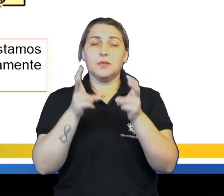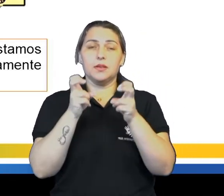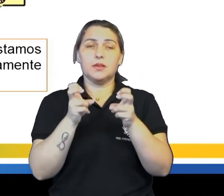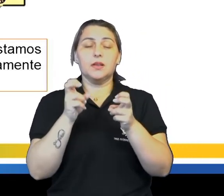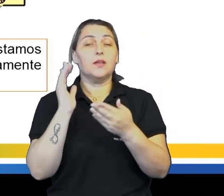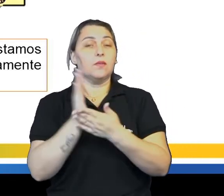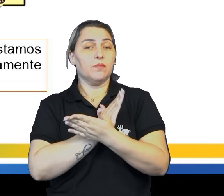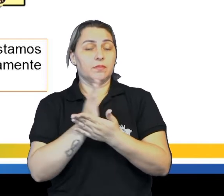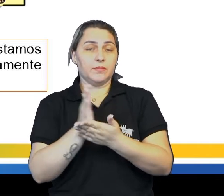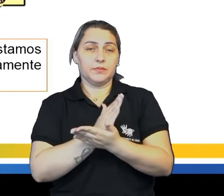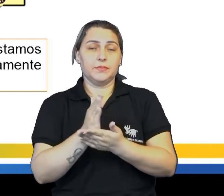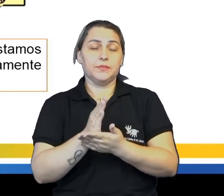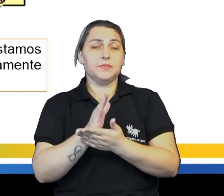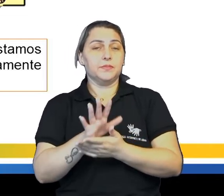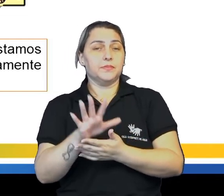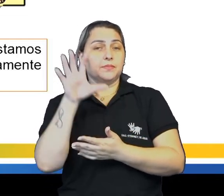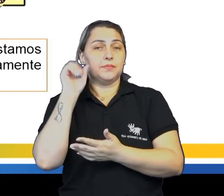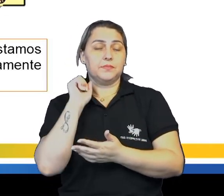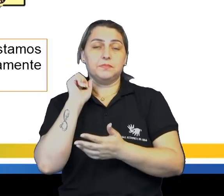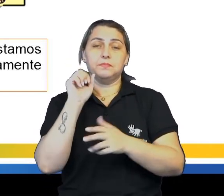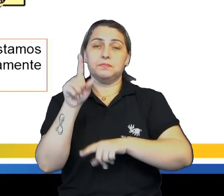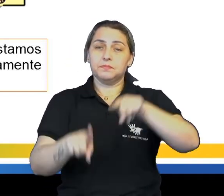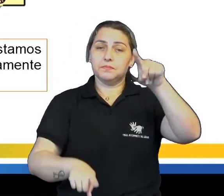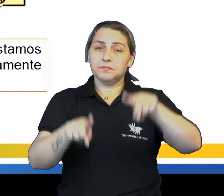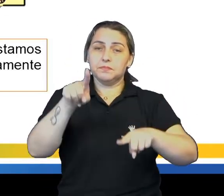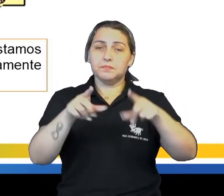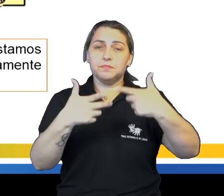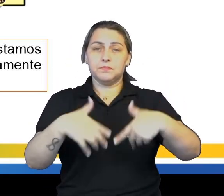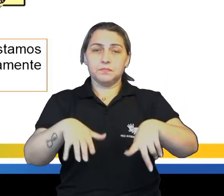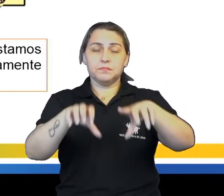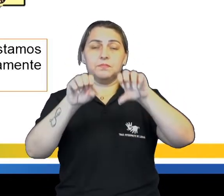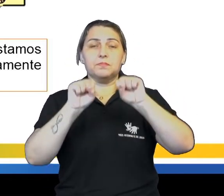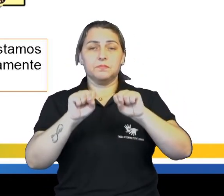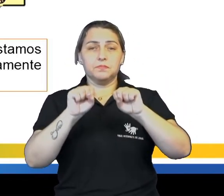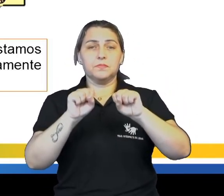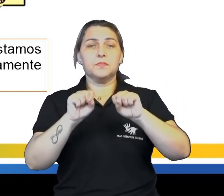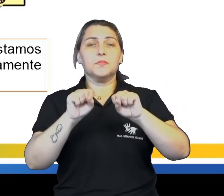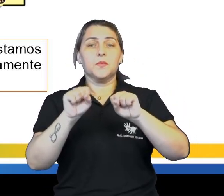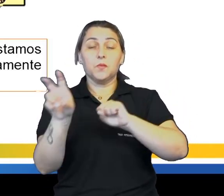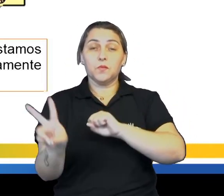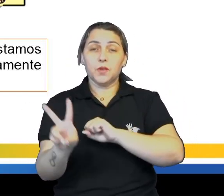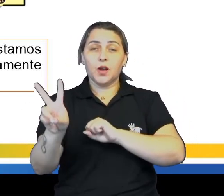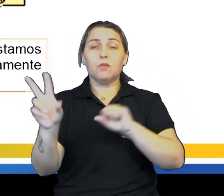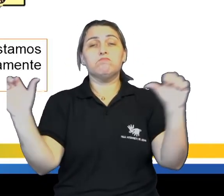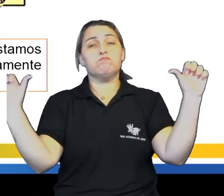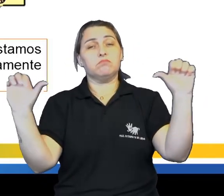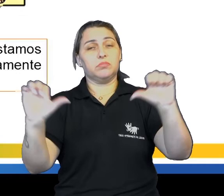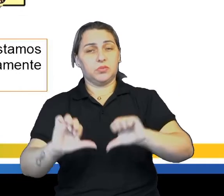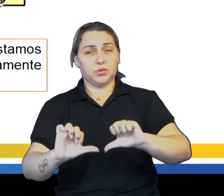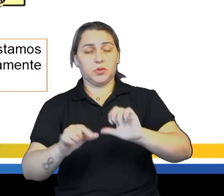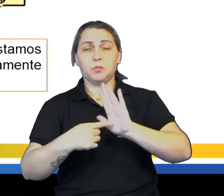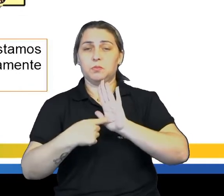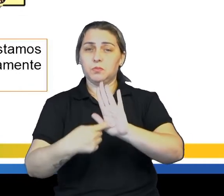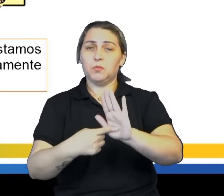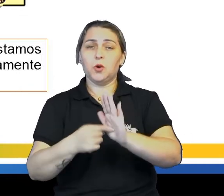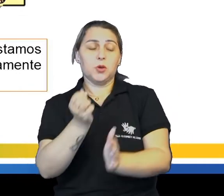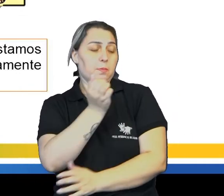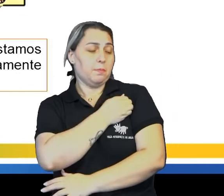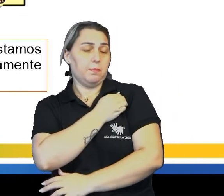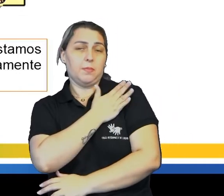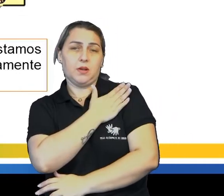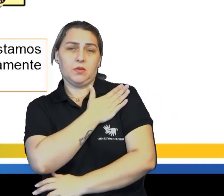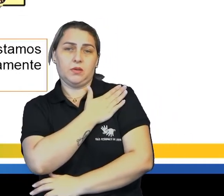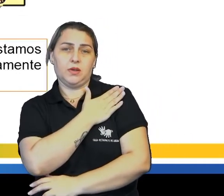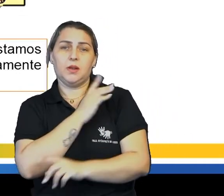muitas vezes, quando ouvimos essa variação da linguagem, manifestamos um juízo de valor negativo, que demonstra